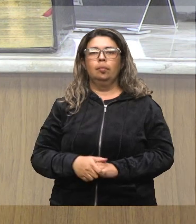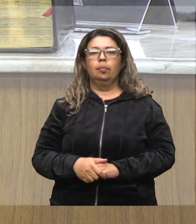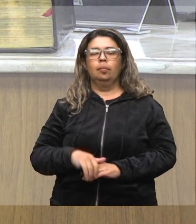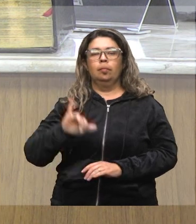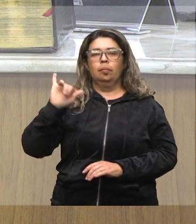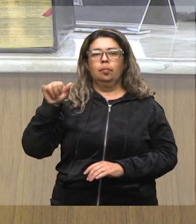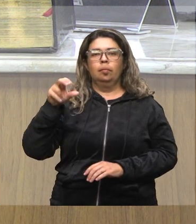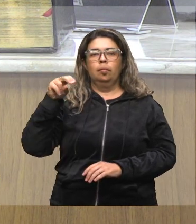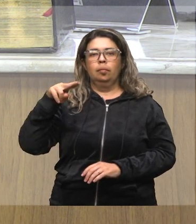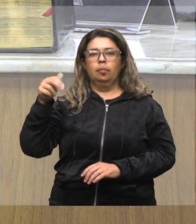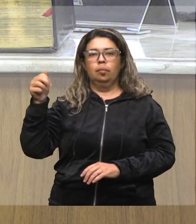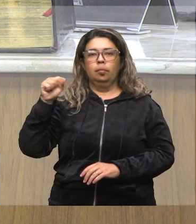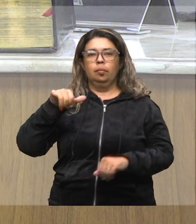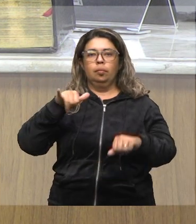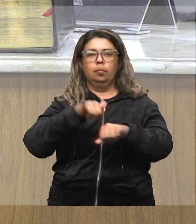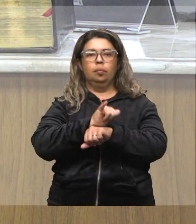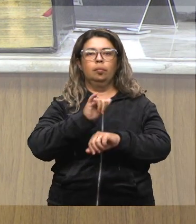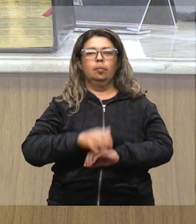Jonas de Campos Lima.